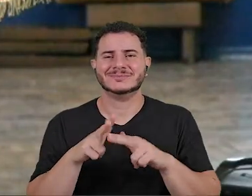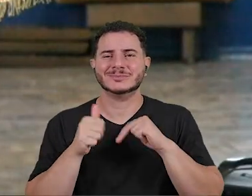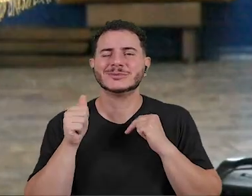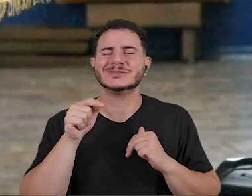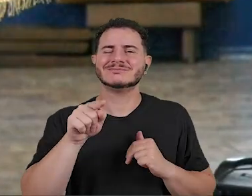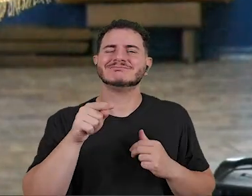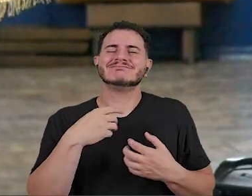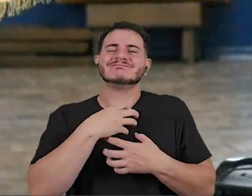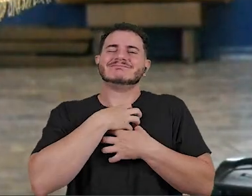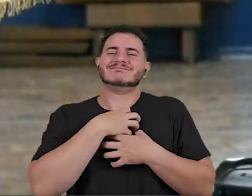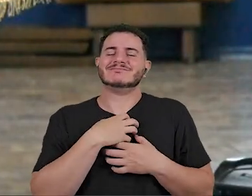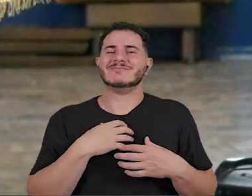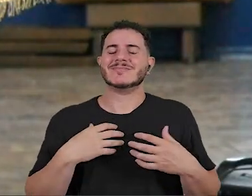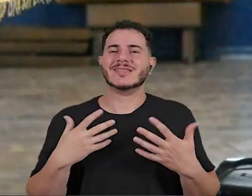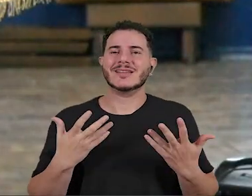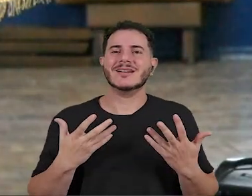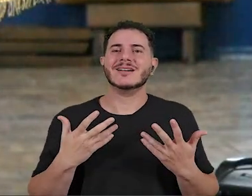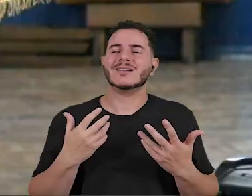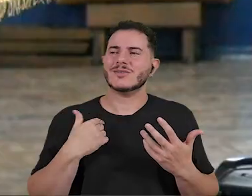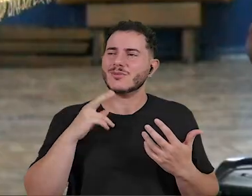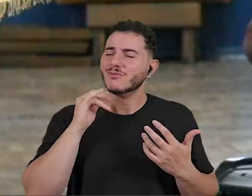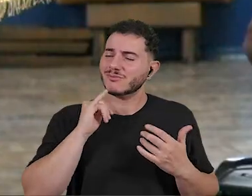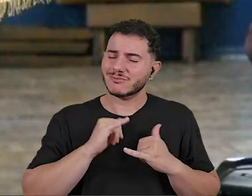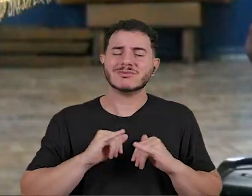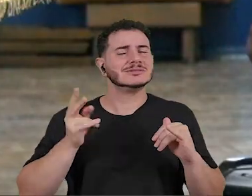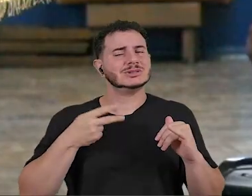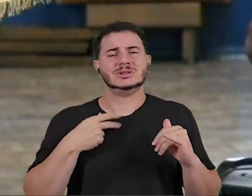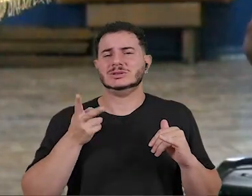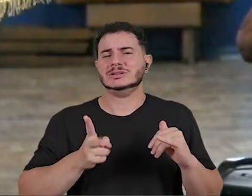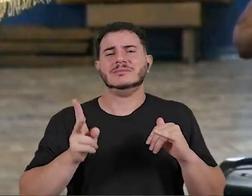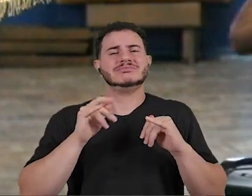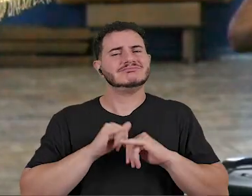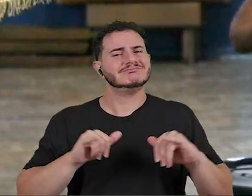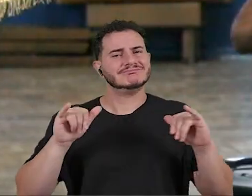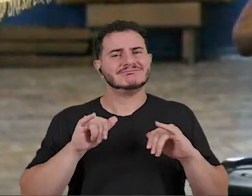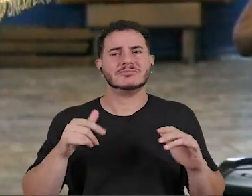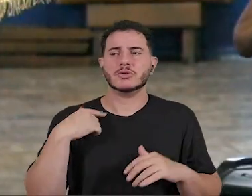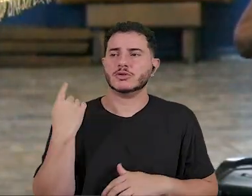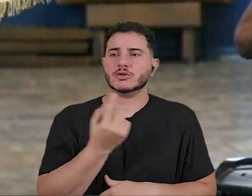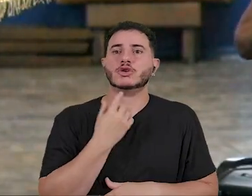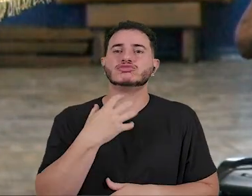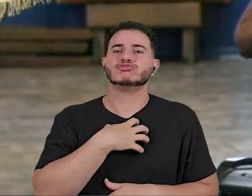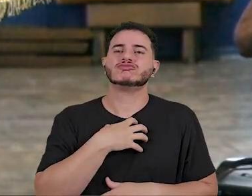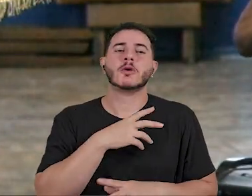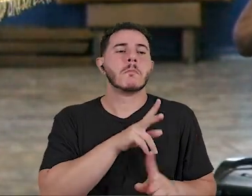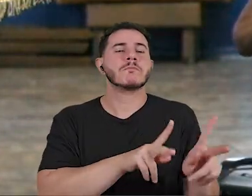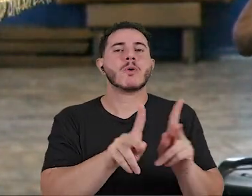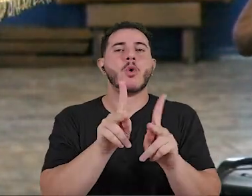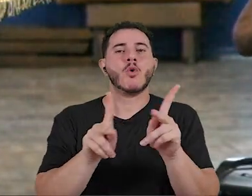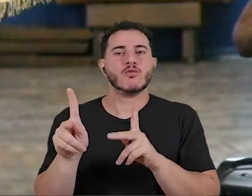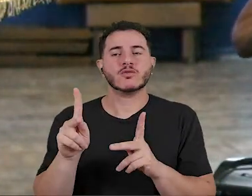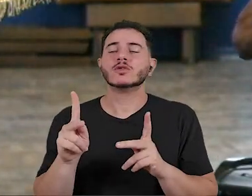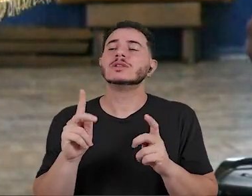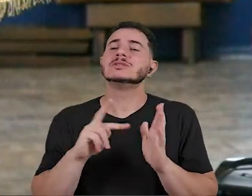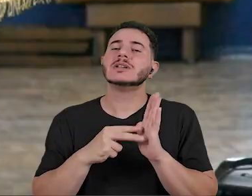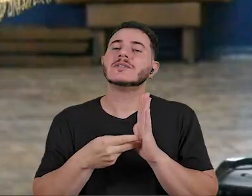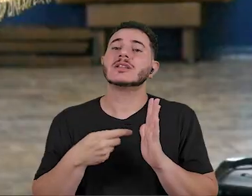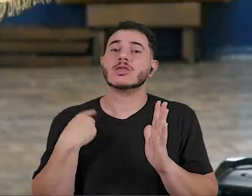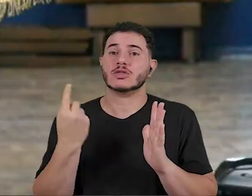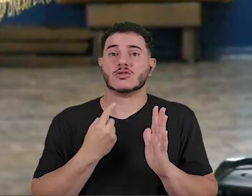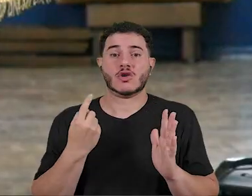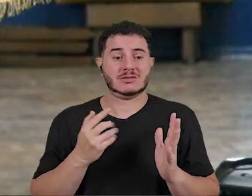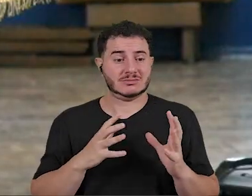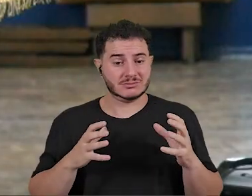que nós não estamos ali para ser o melhor. A gente não está construindo